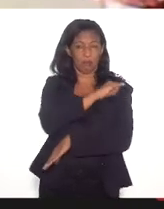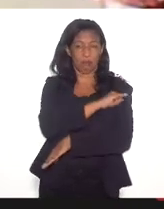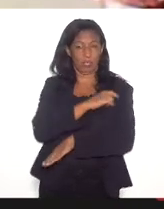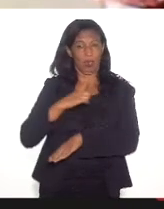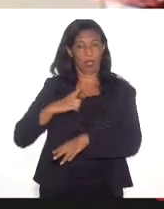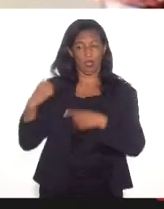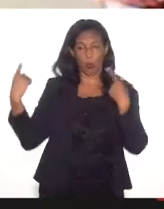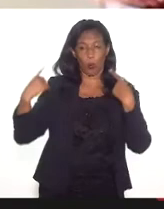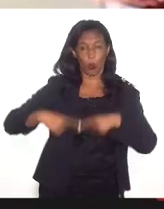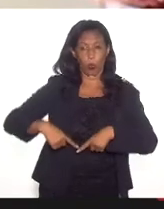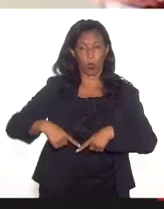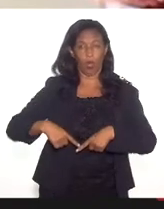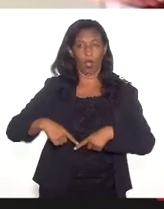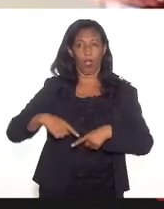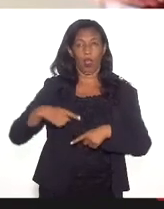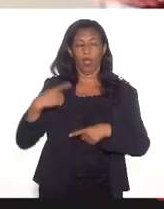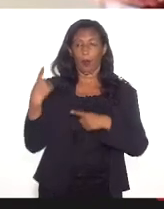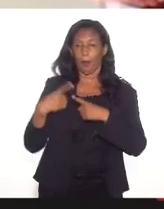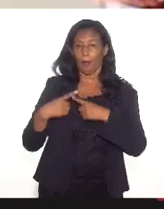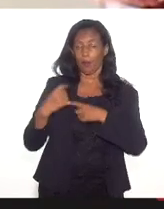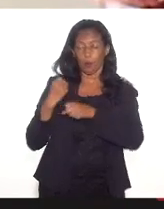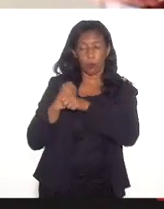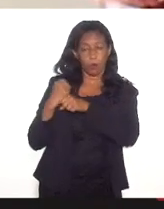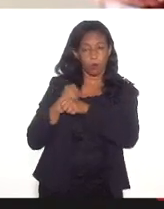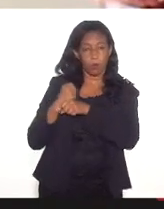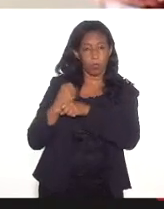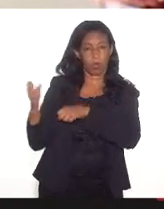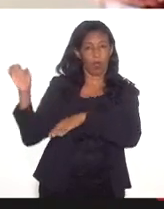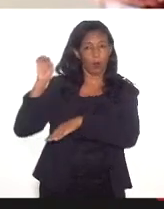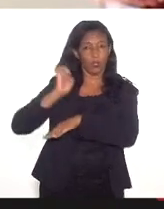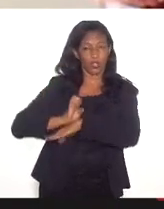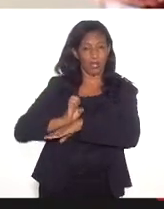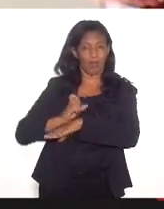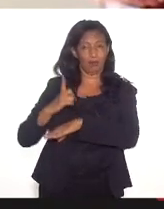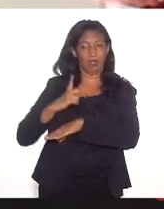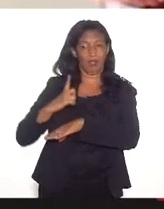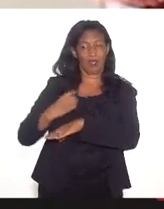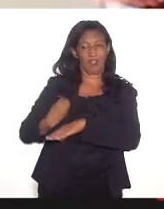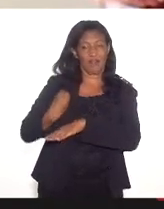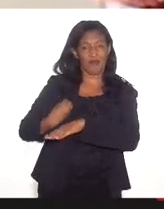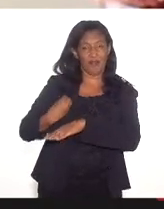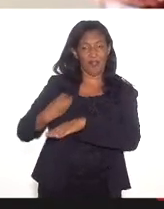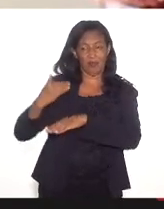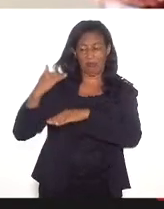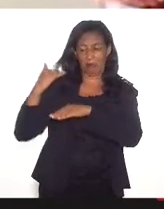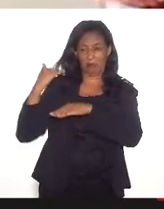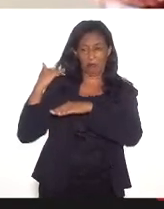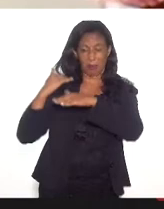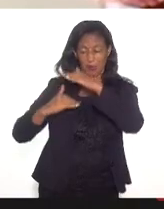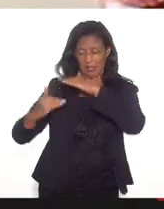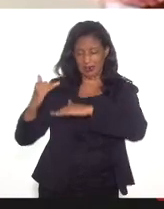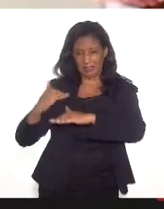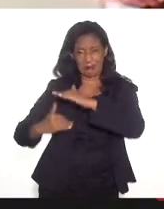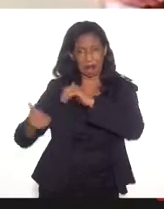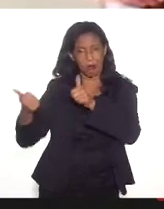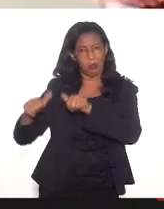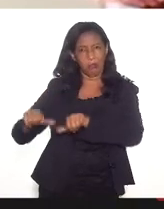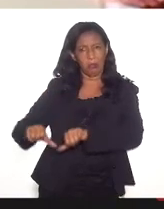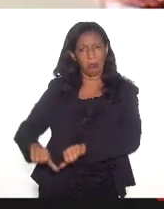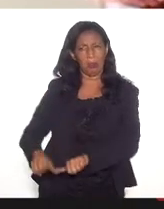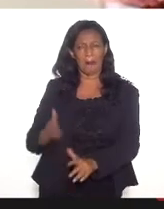não só porque nas últimas décadas é o Estado do Rio de Janeiro que tem vivido um processo de decadência mais acentuado,